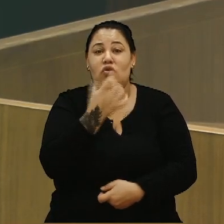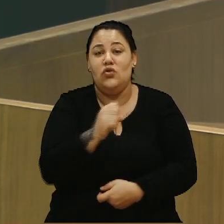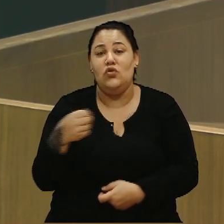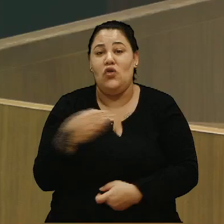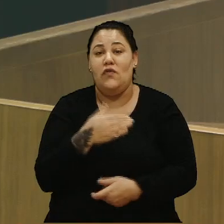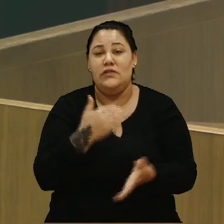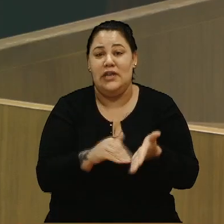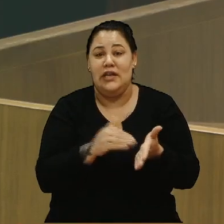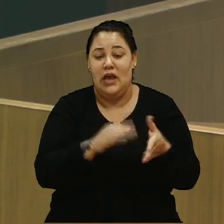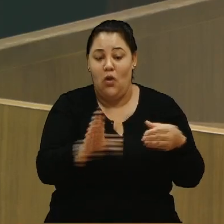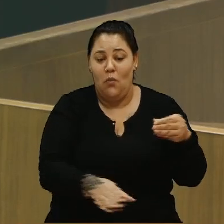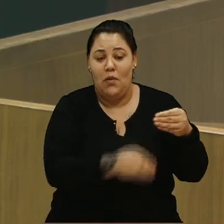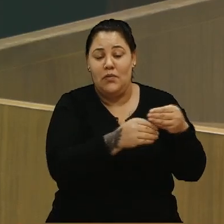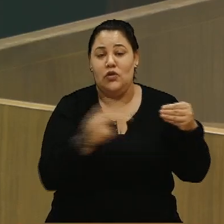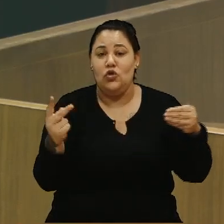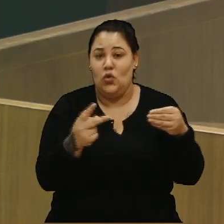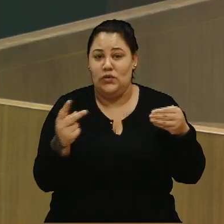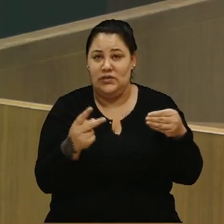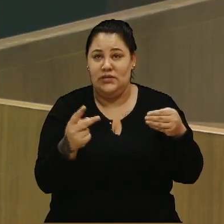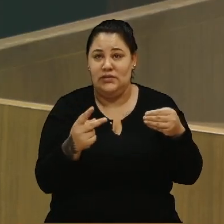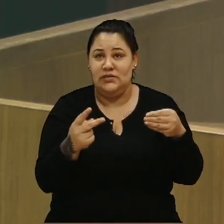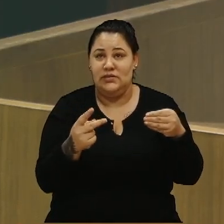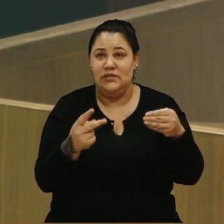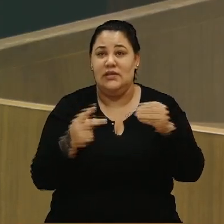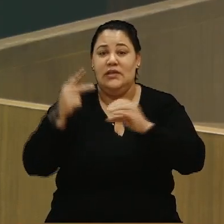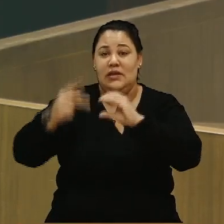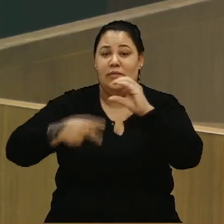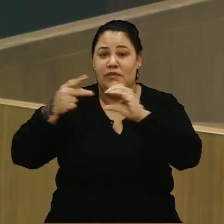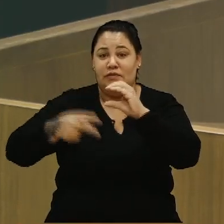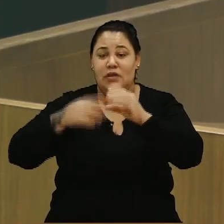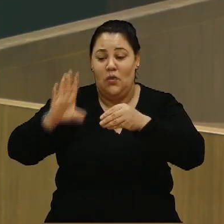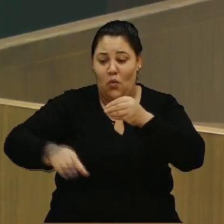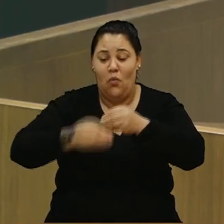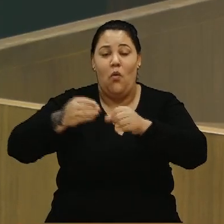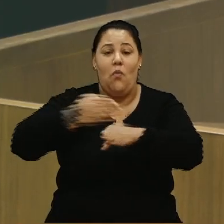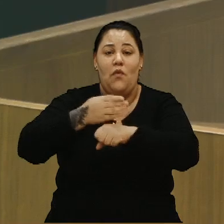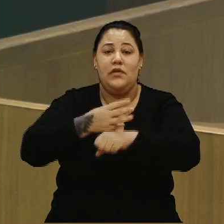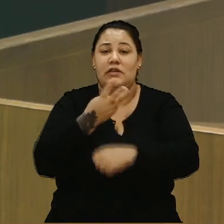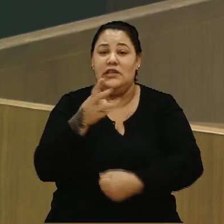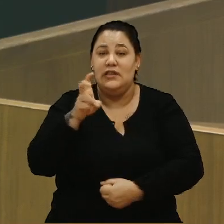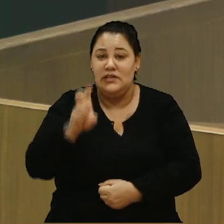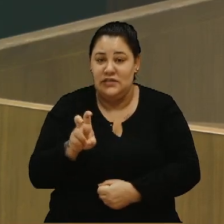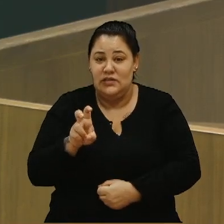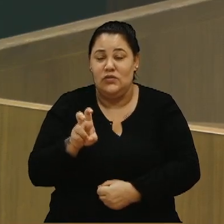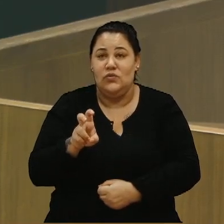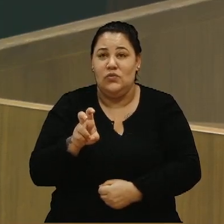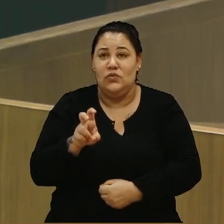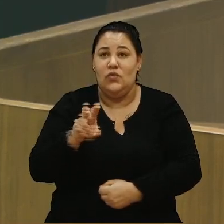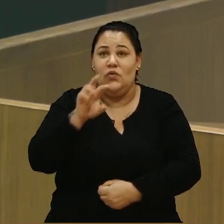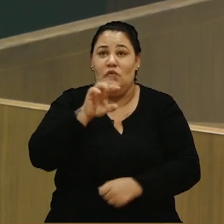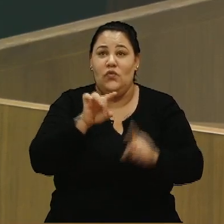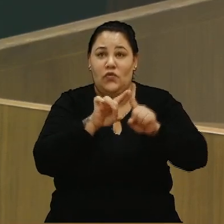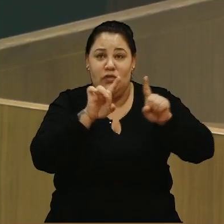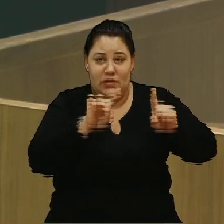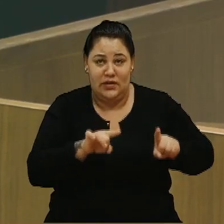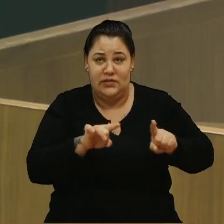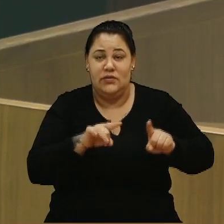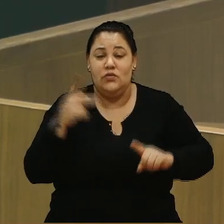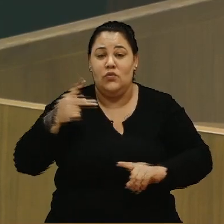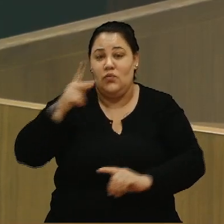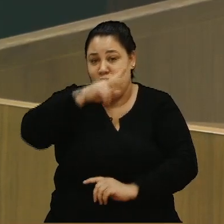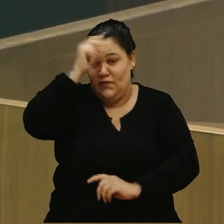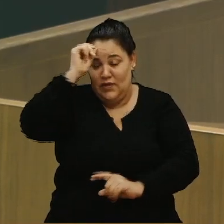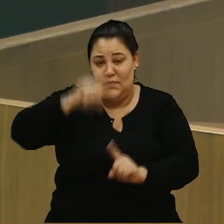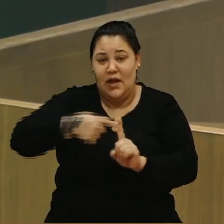Já na Câmara de Vereadores foram incluídos 35 cargos em comissão. O vice-prefeito ganha mais de R$18 mil.